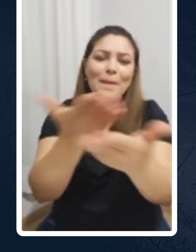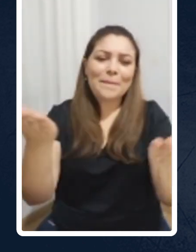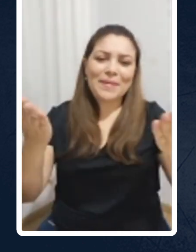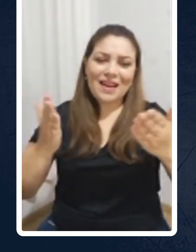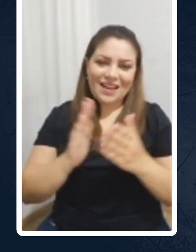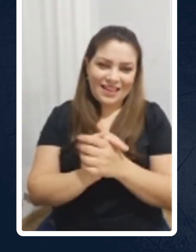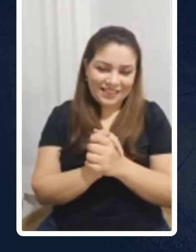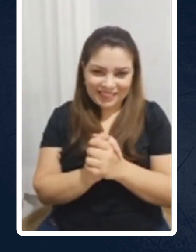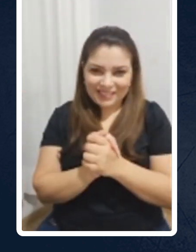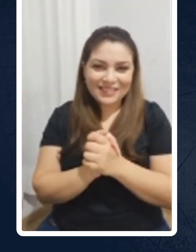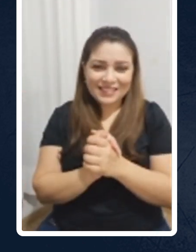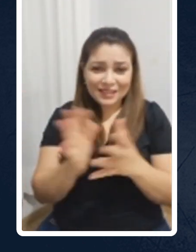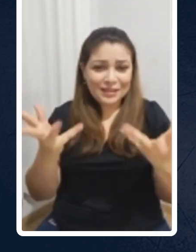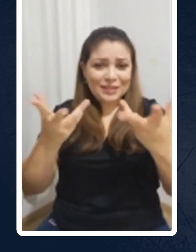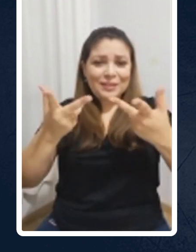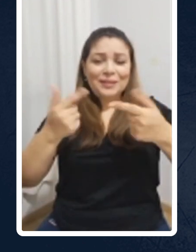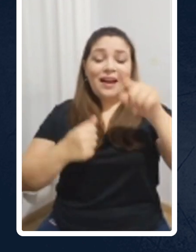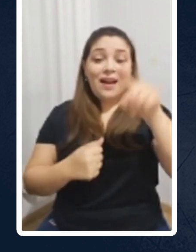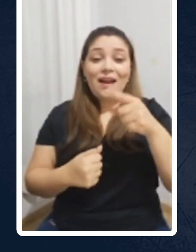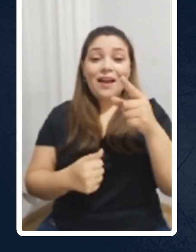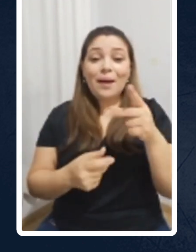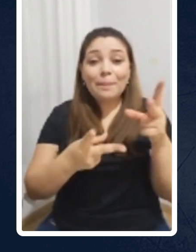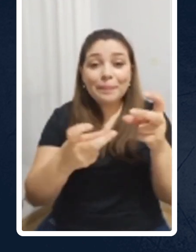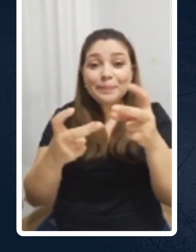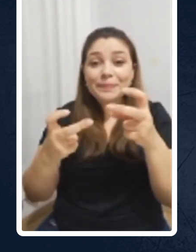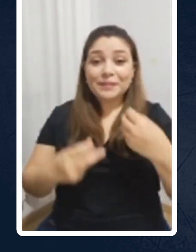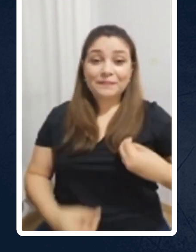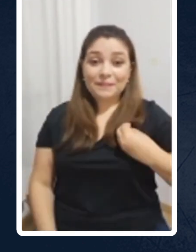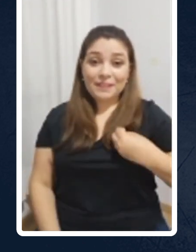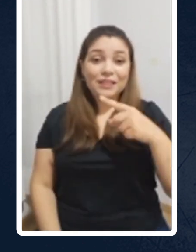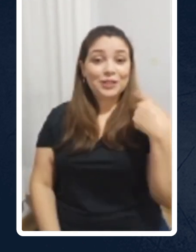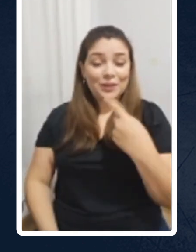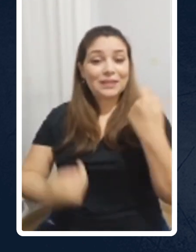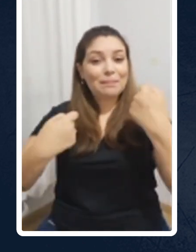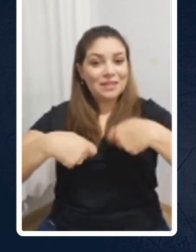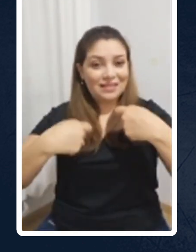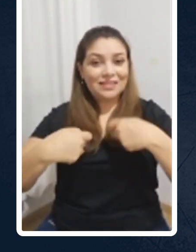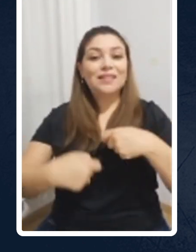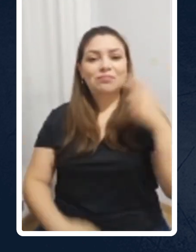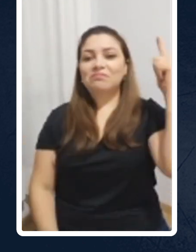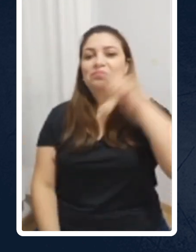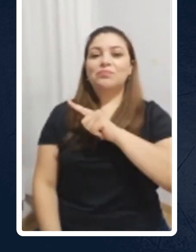Sensacional. Essa é a percepção de vida que precisamos. Valeu a pena.